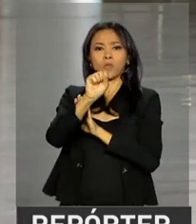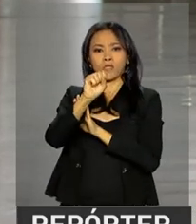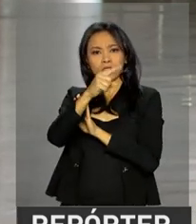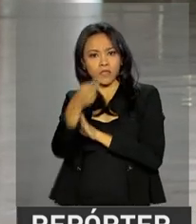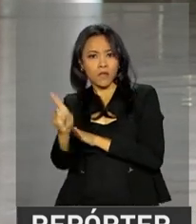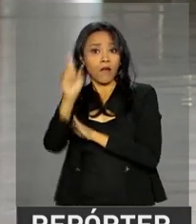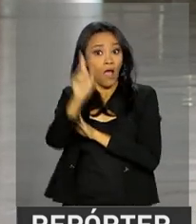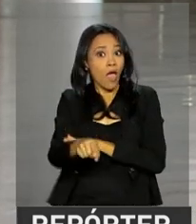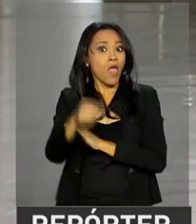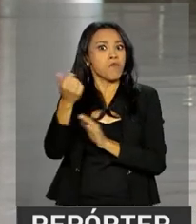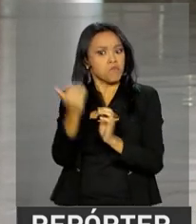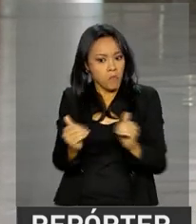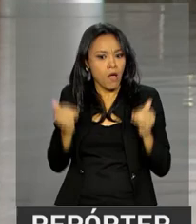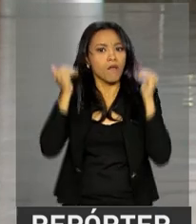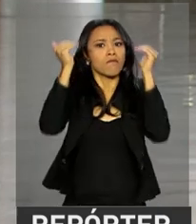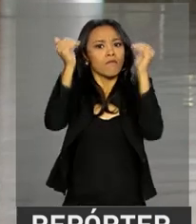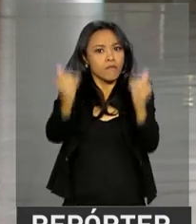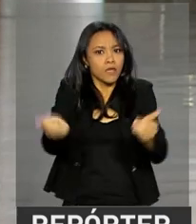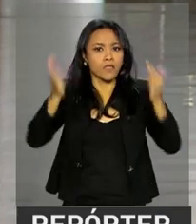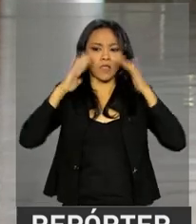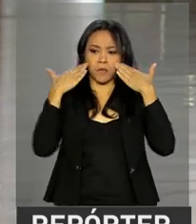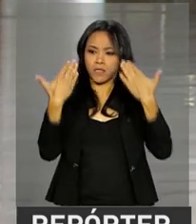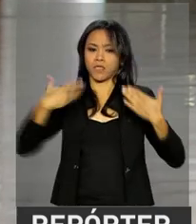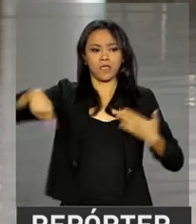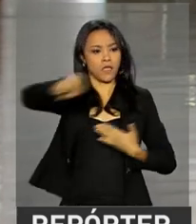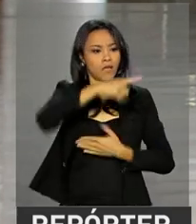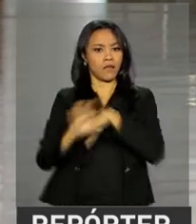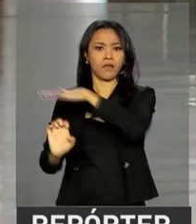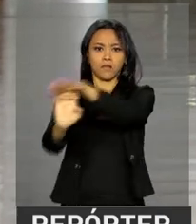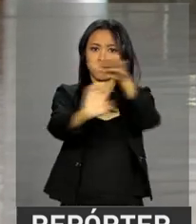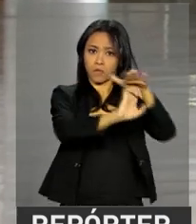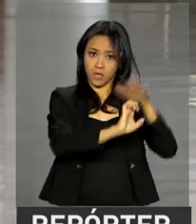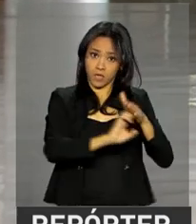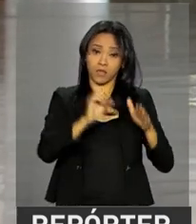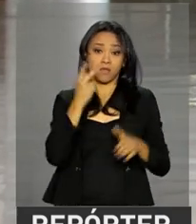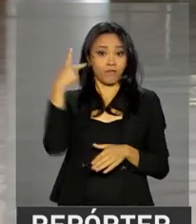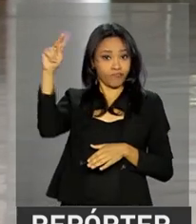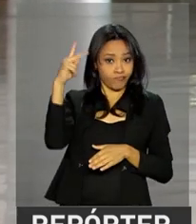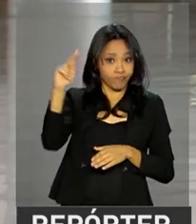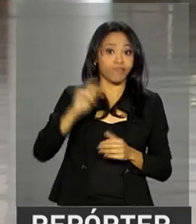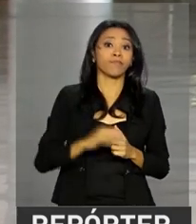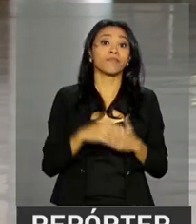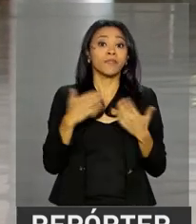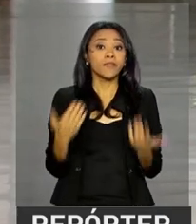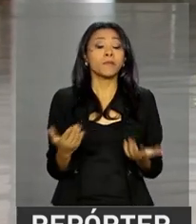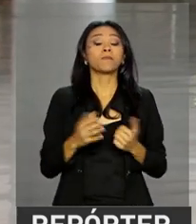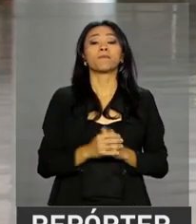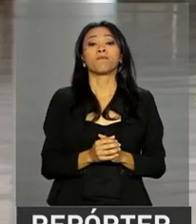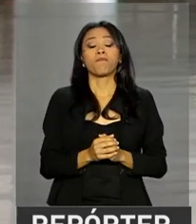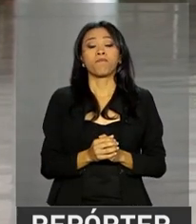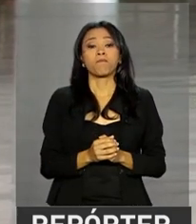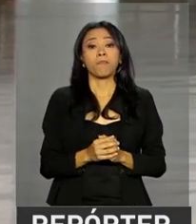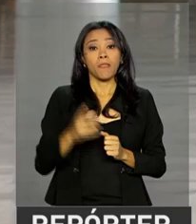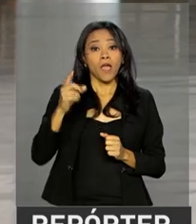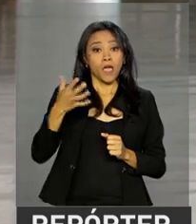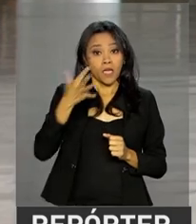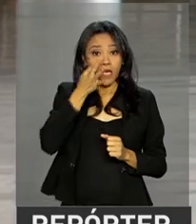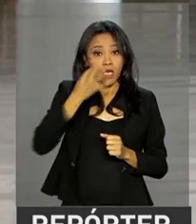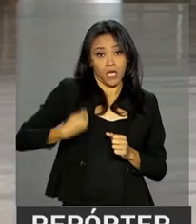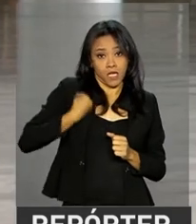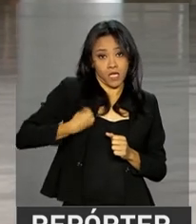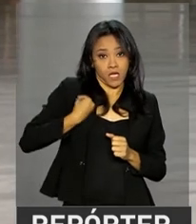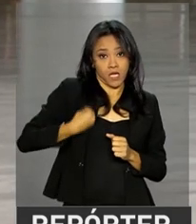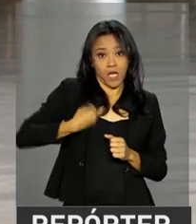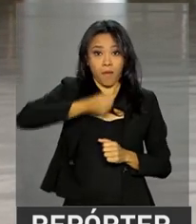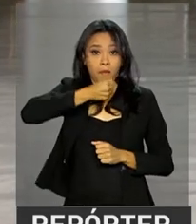avanços apresentados a um grupo de investidores estrangeiros. A correspondente que está em Nova York,